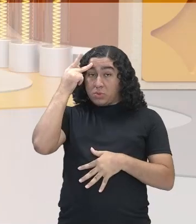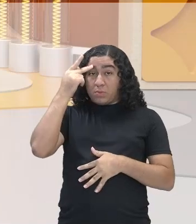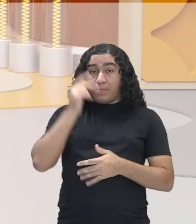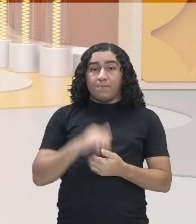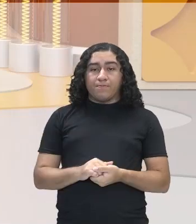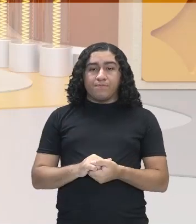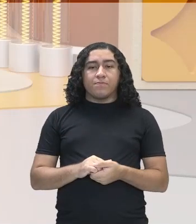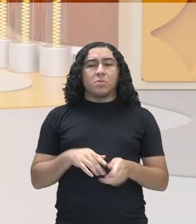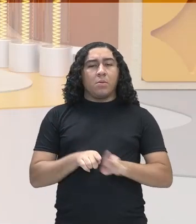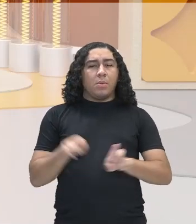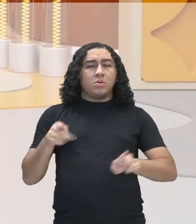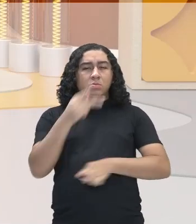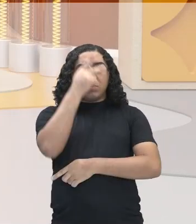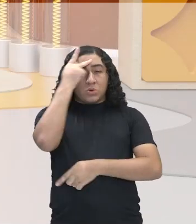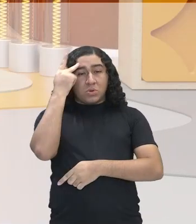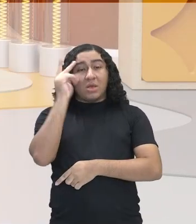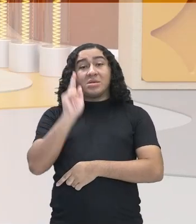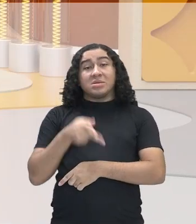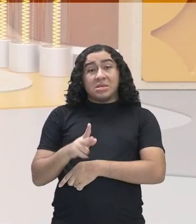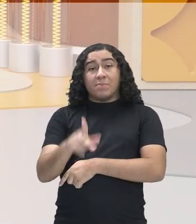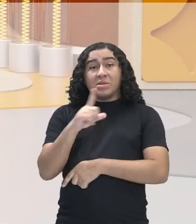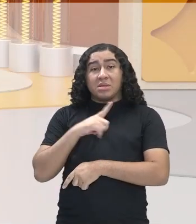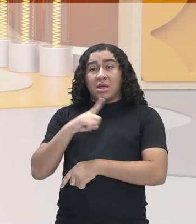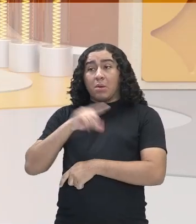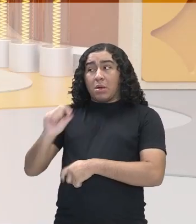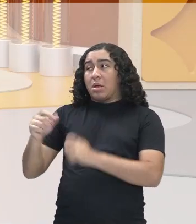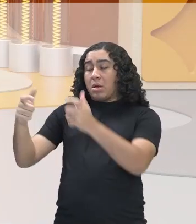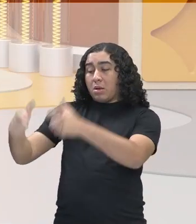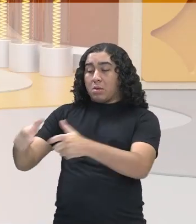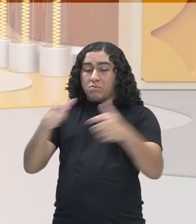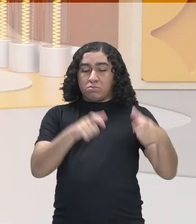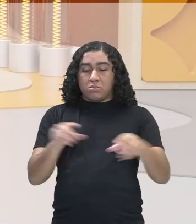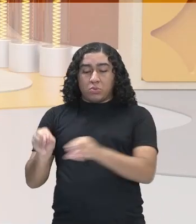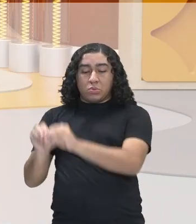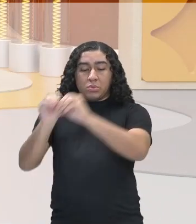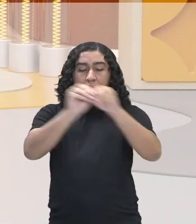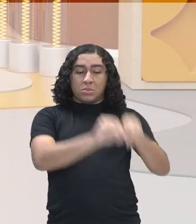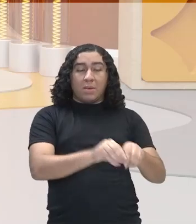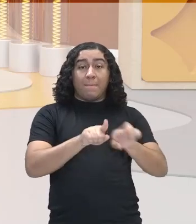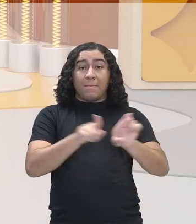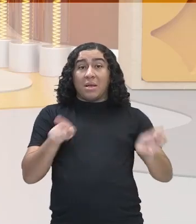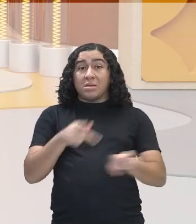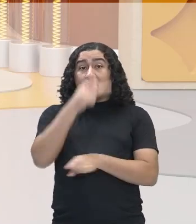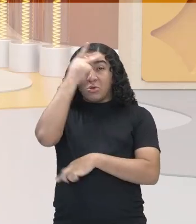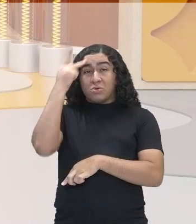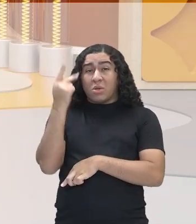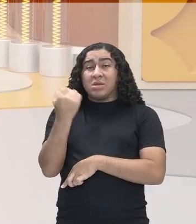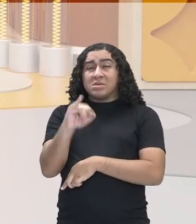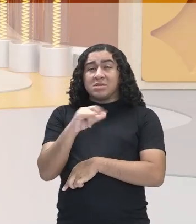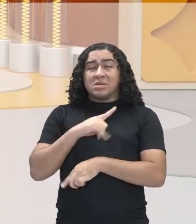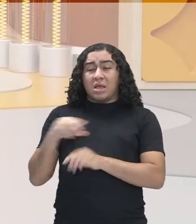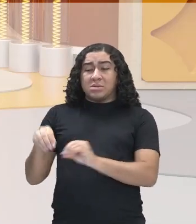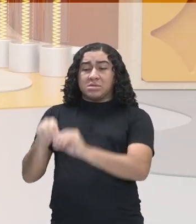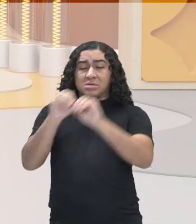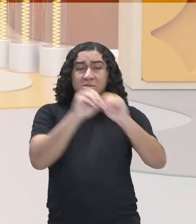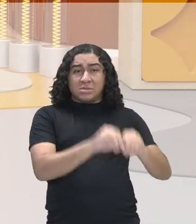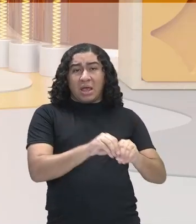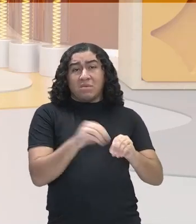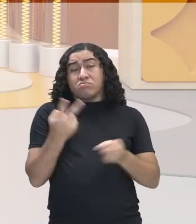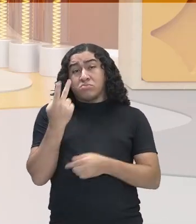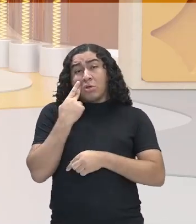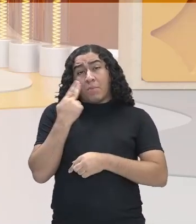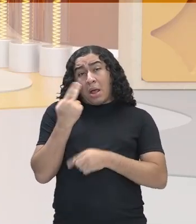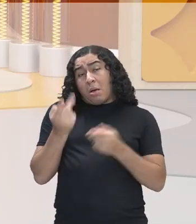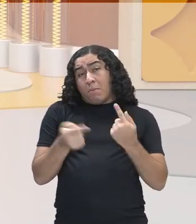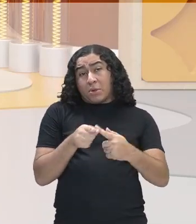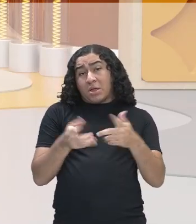pessoas sempre saem de um lugar para outro, né? Mas as pessoas, como a gente falou, saem ou por motivos tranquilos, né?